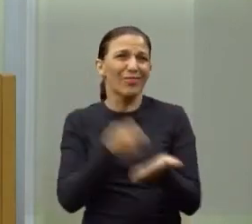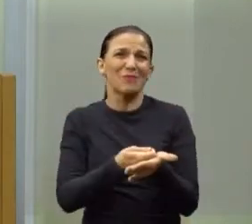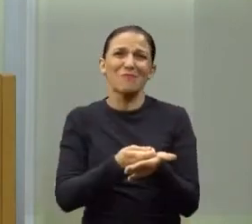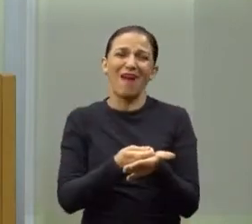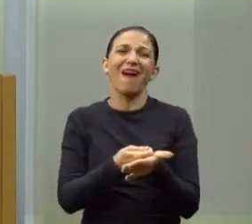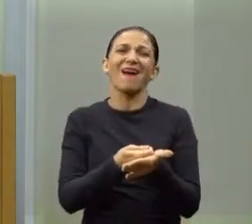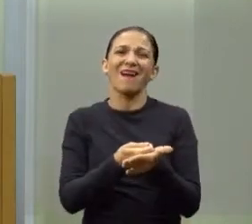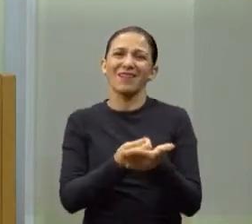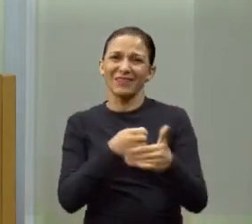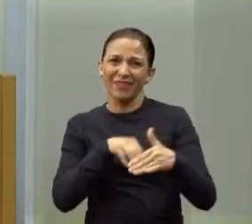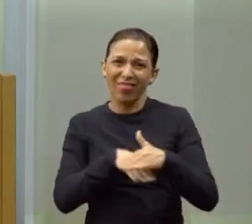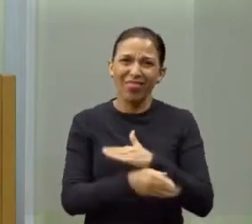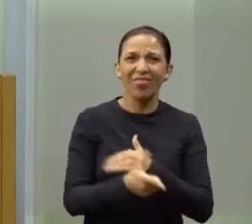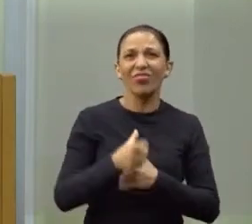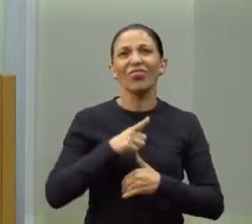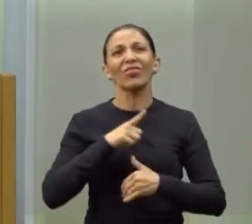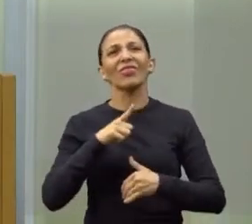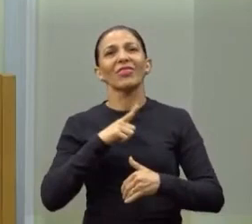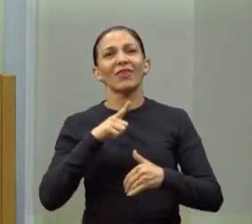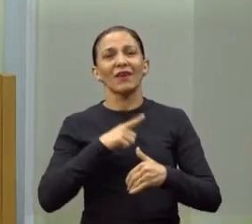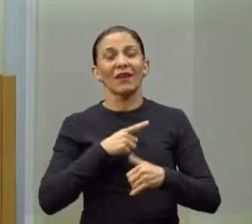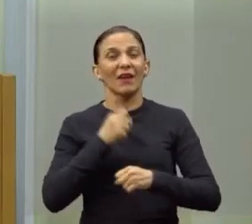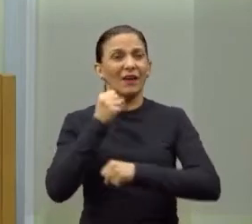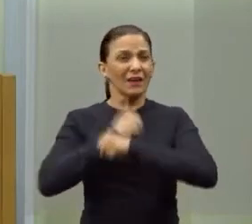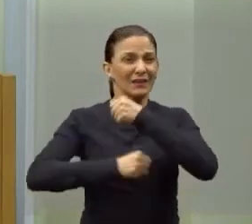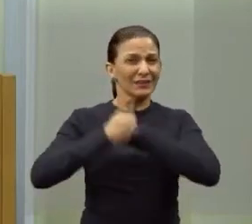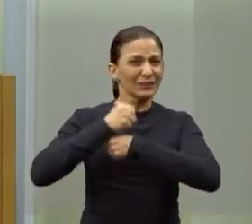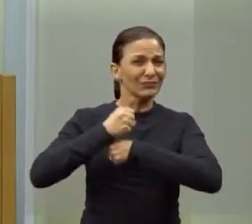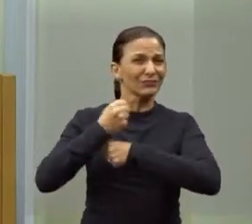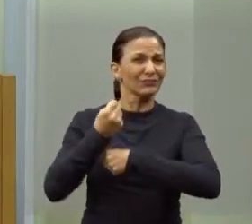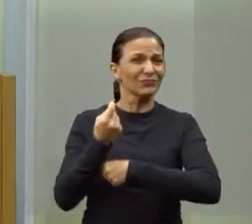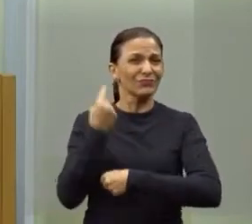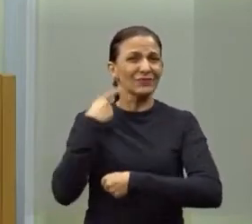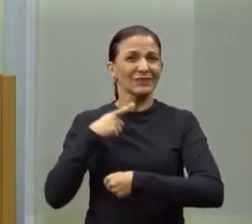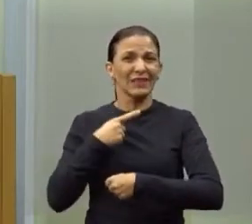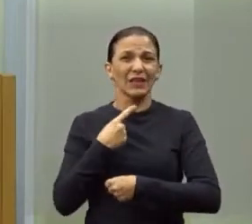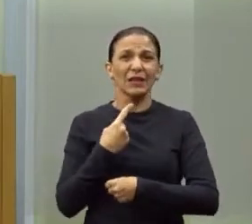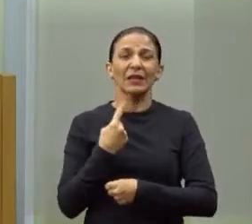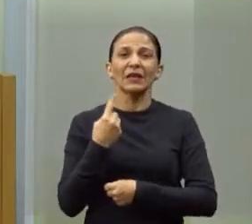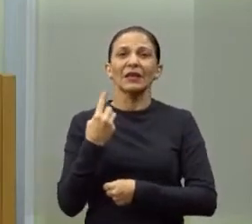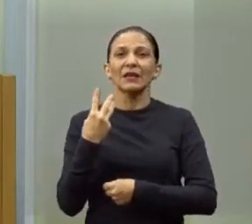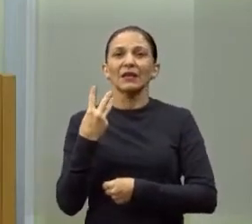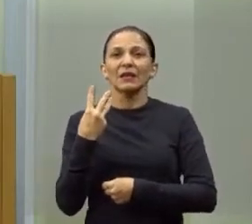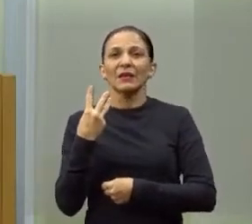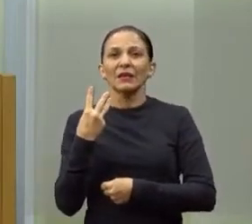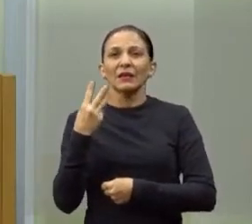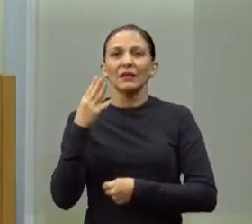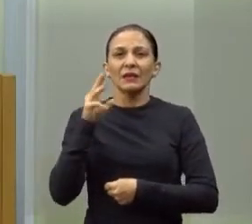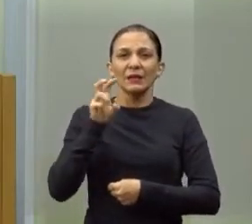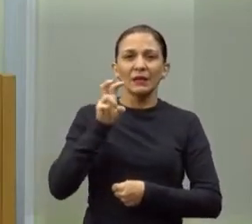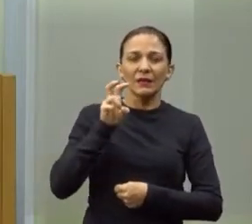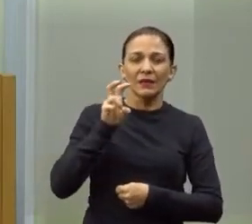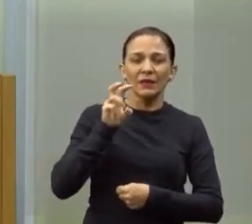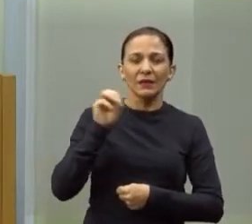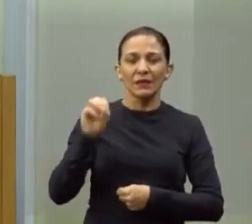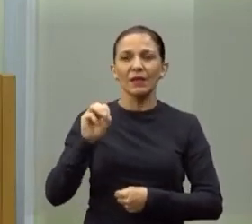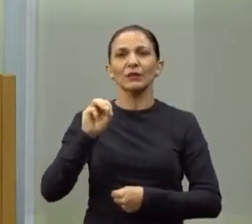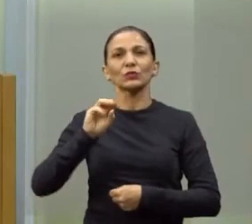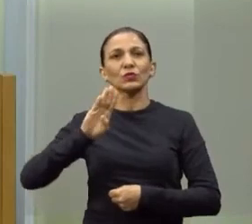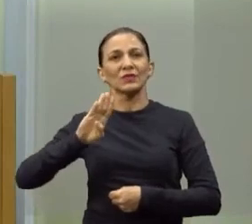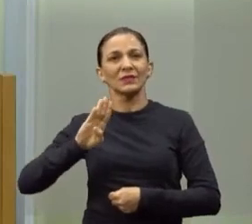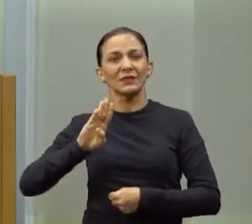tem custado, em média, nos últimos anos, cerca de R$500 bilhão aos